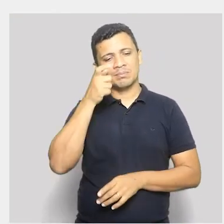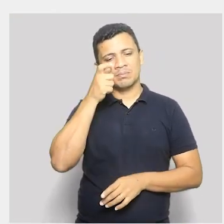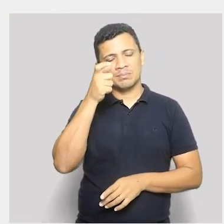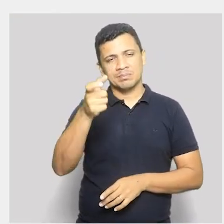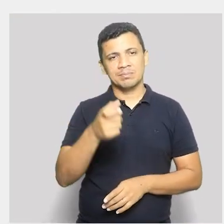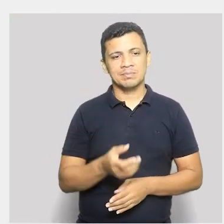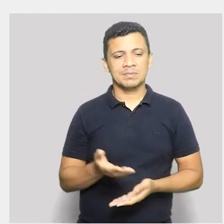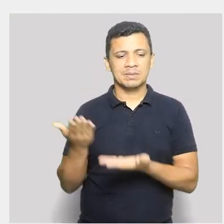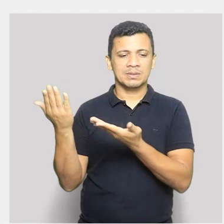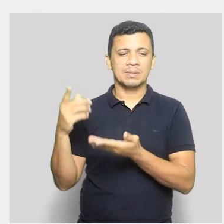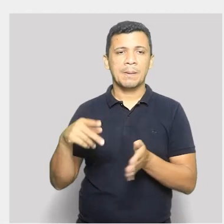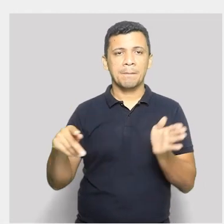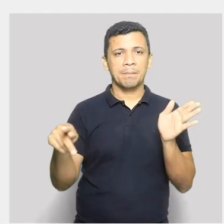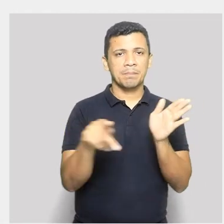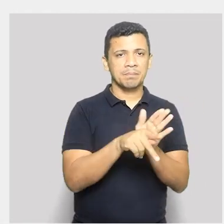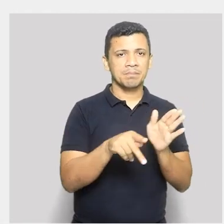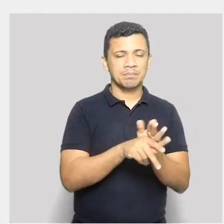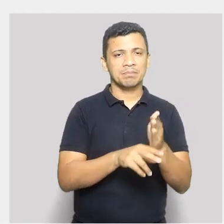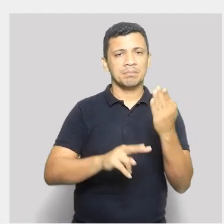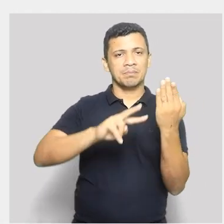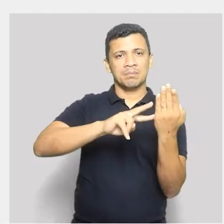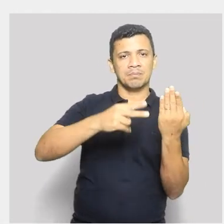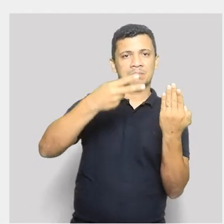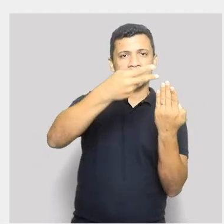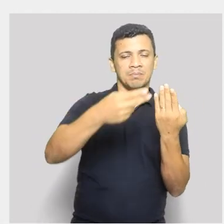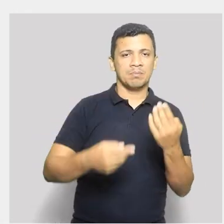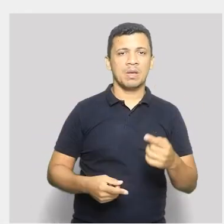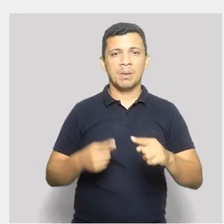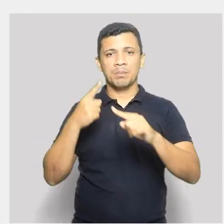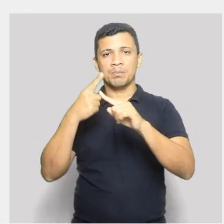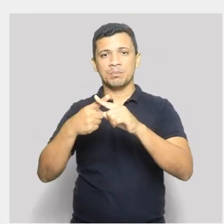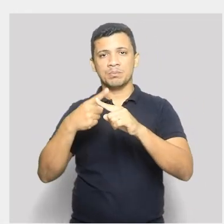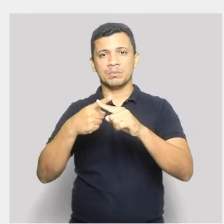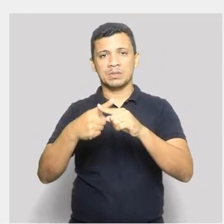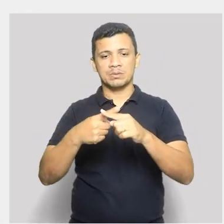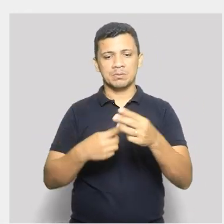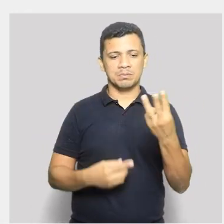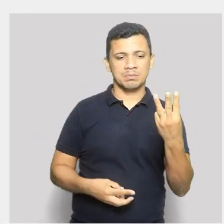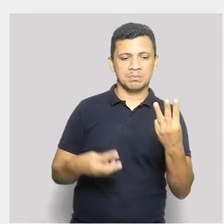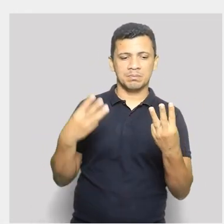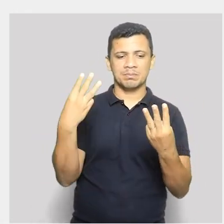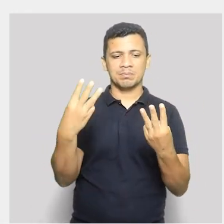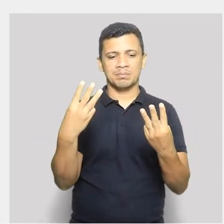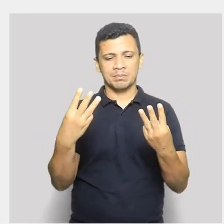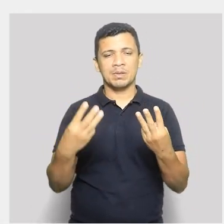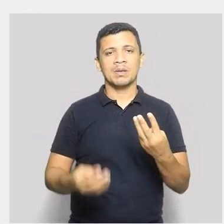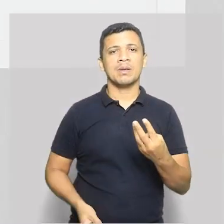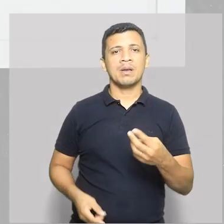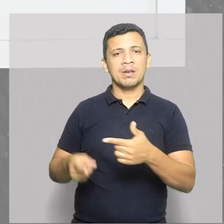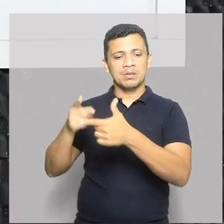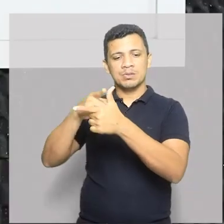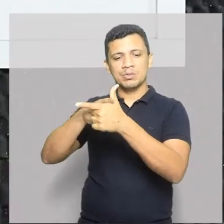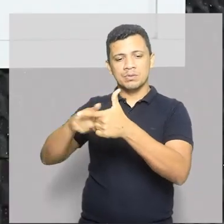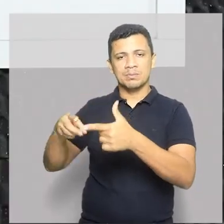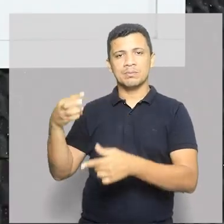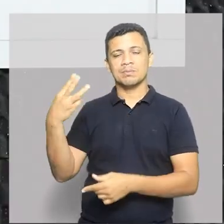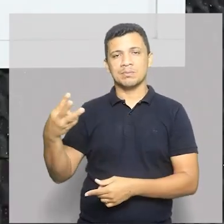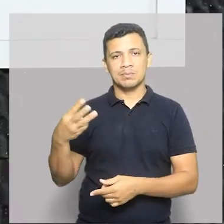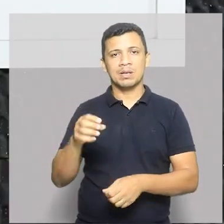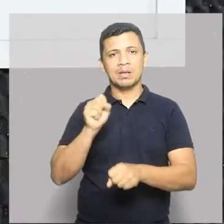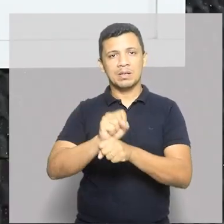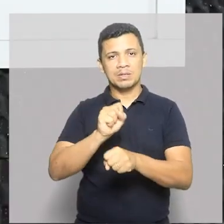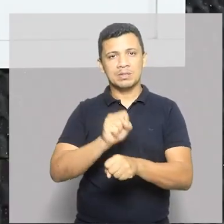ali com propriedade de potência, multiplicação da base 3, por ela mesma sendo depois dividida, e eu espero que vocês realmente